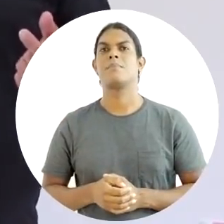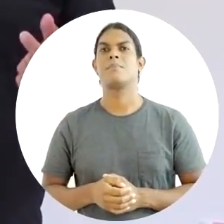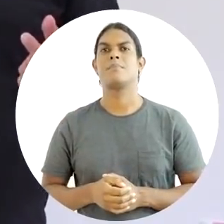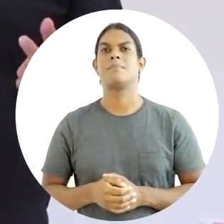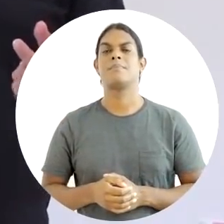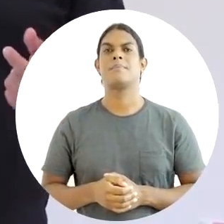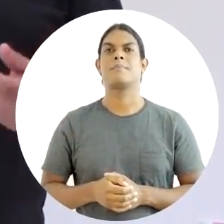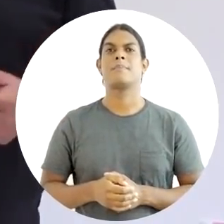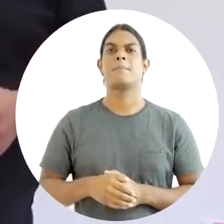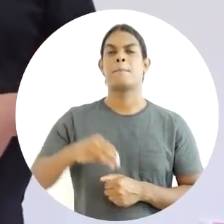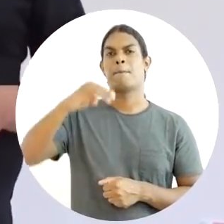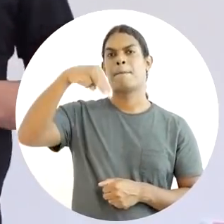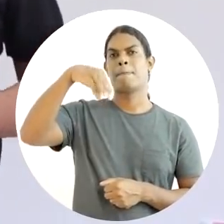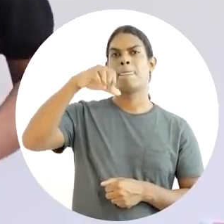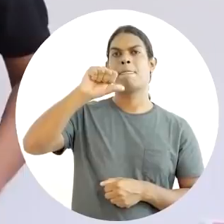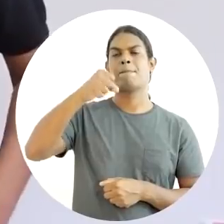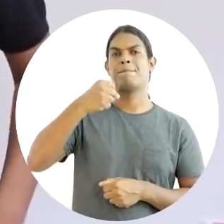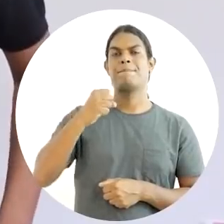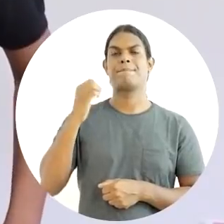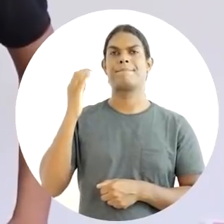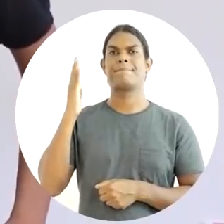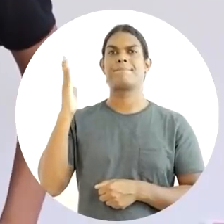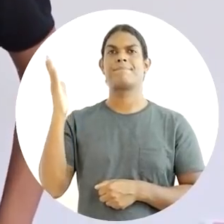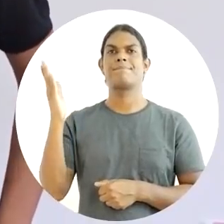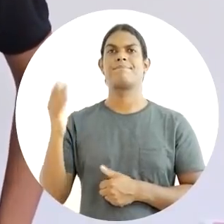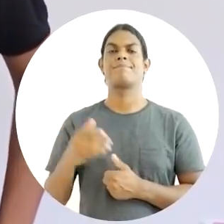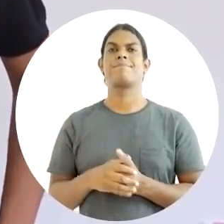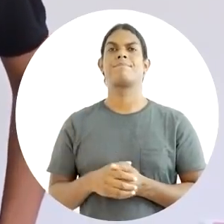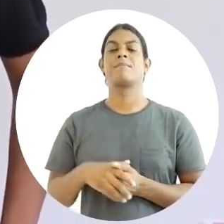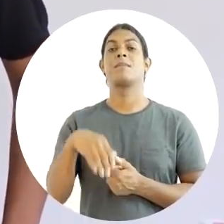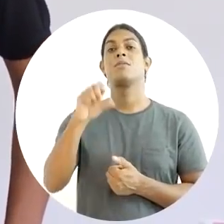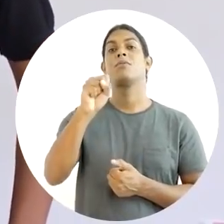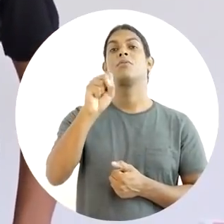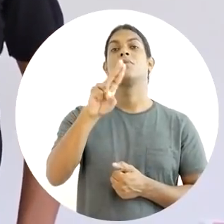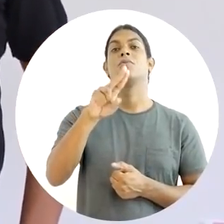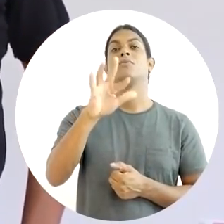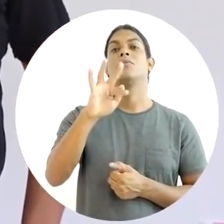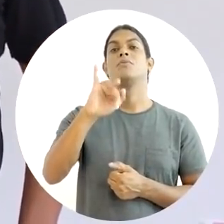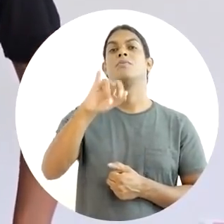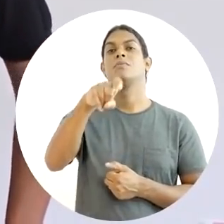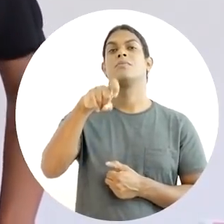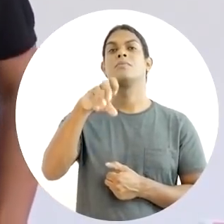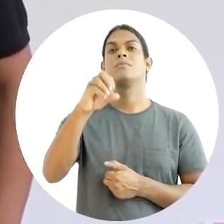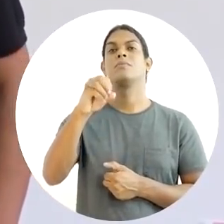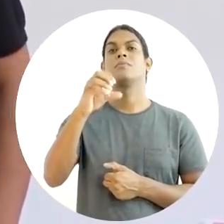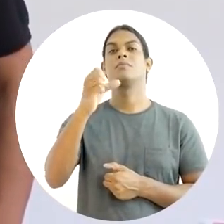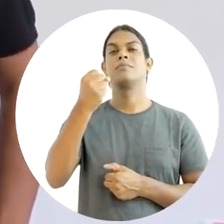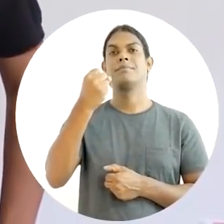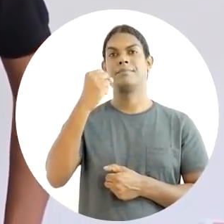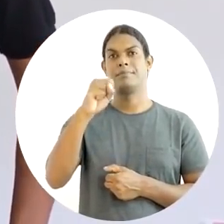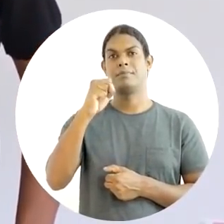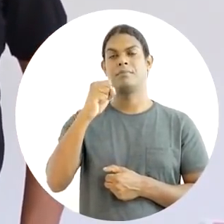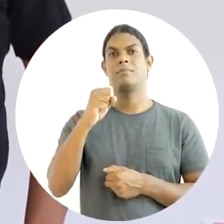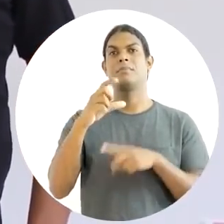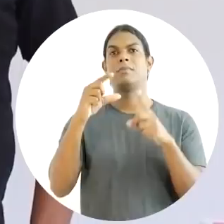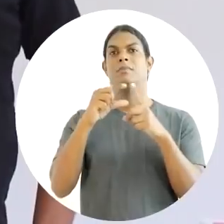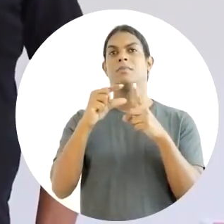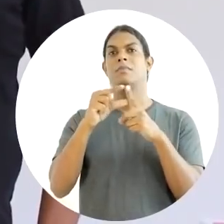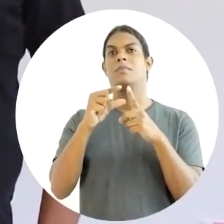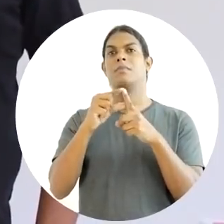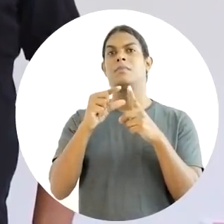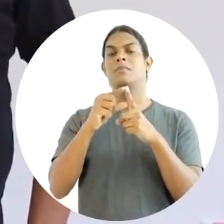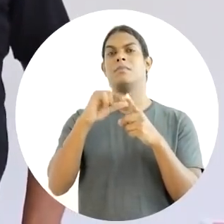prefixo mis, né? E a gente tem como sufixo, o uso de sufixo tem a própria palavra em